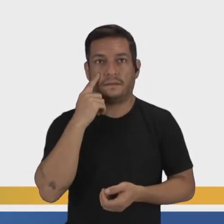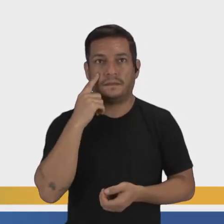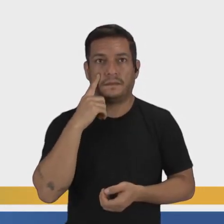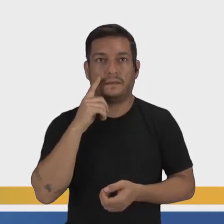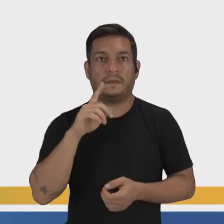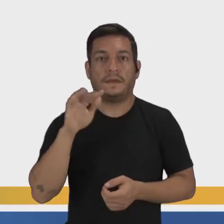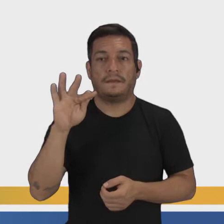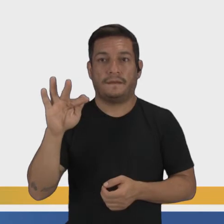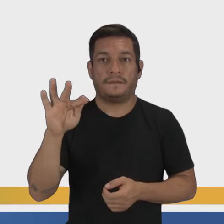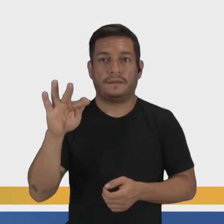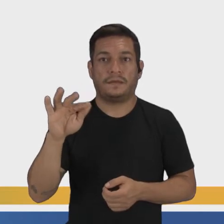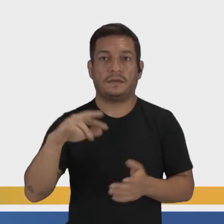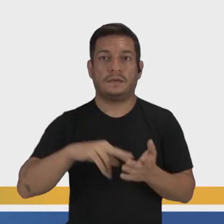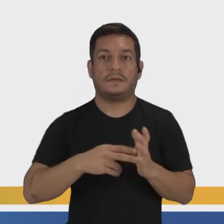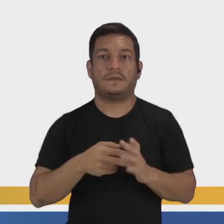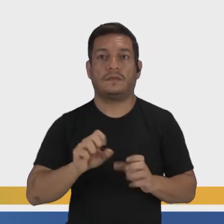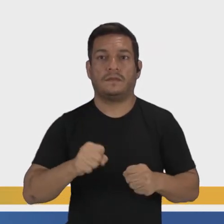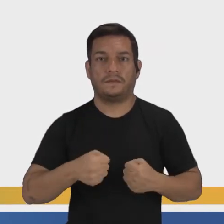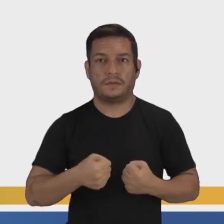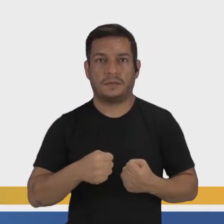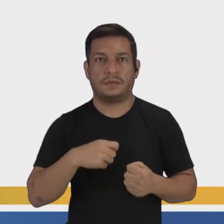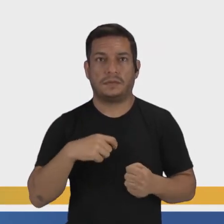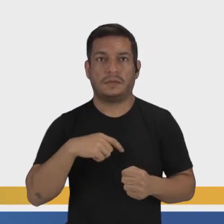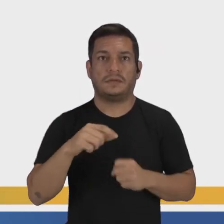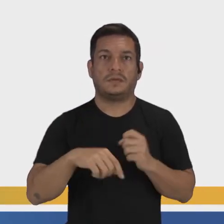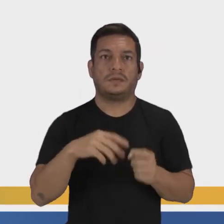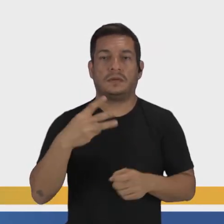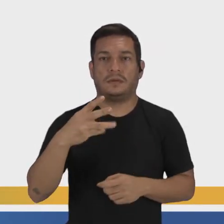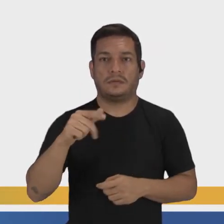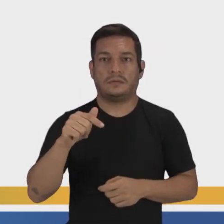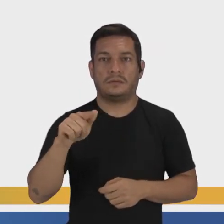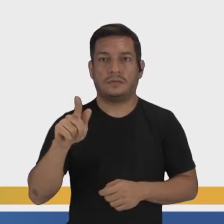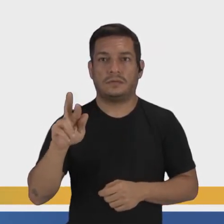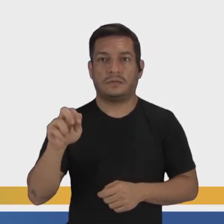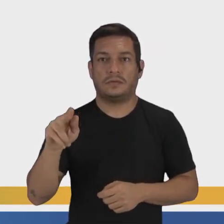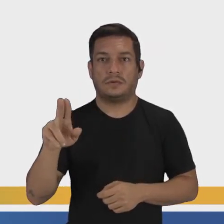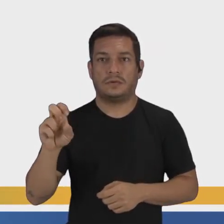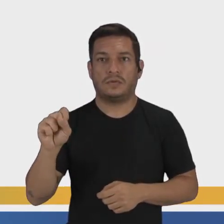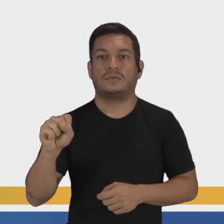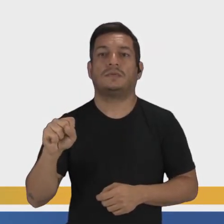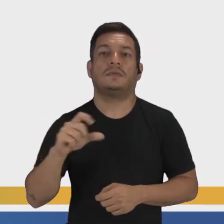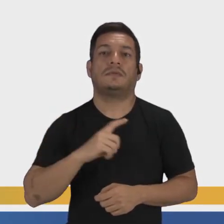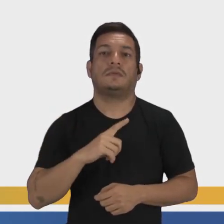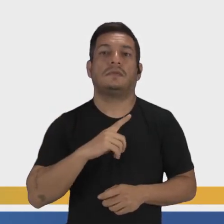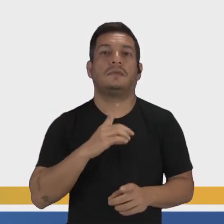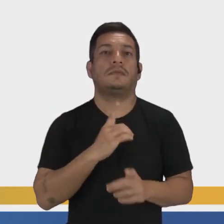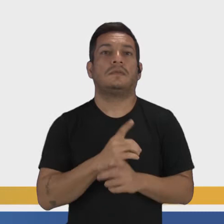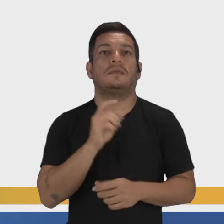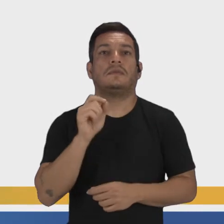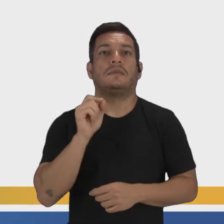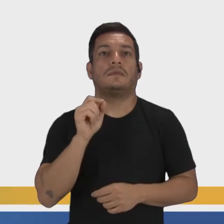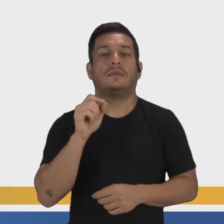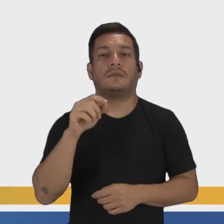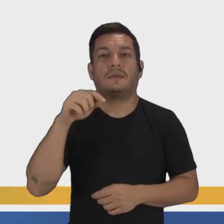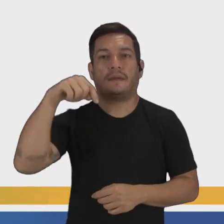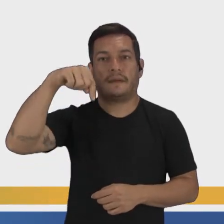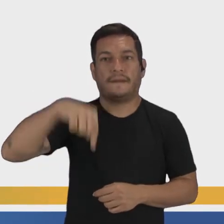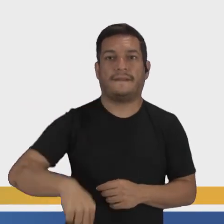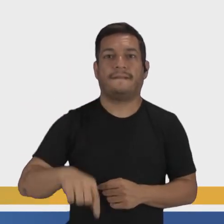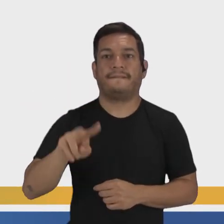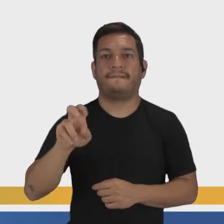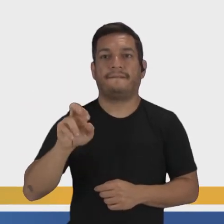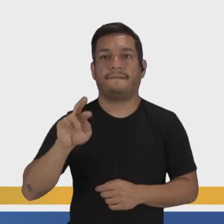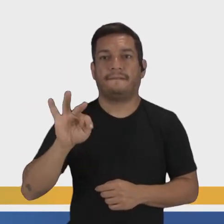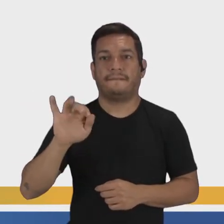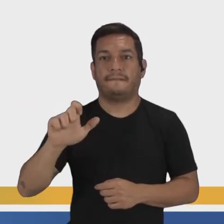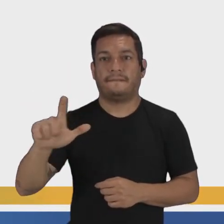nossa força F, que tem uma inclinação de 37 graus. Então, nós vamos achar a sua componente vertical e a